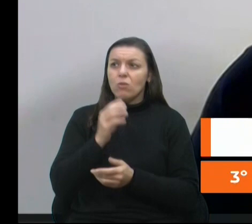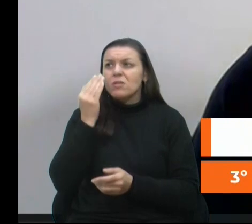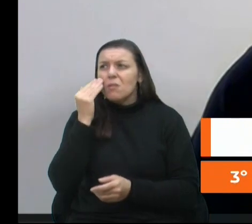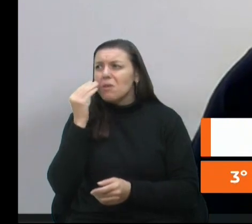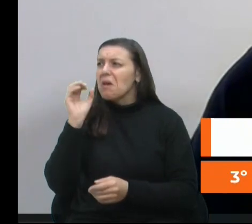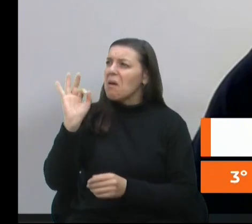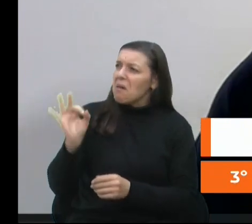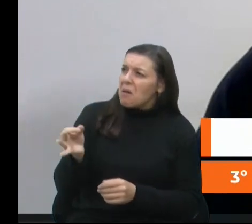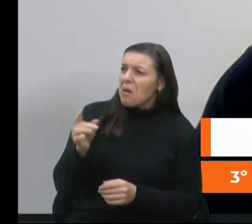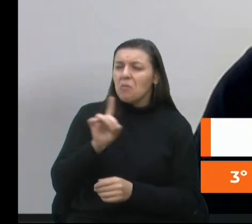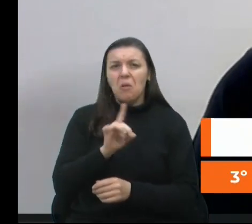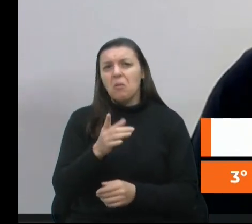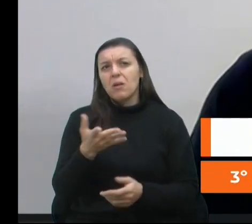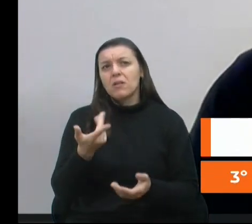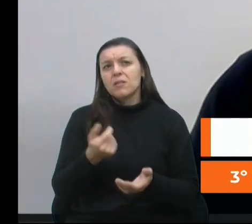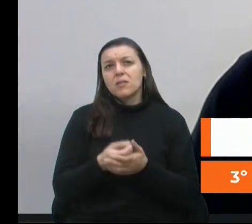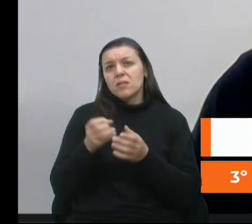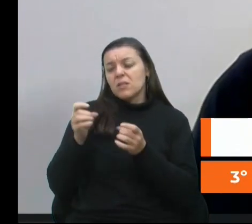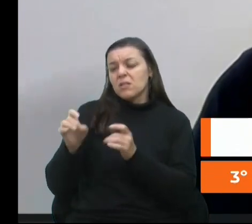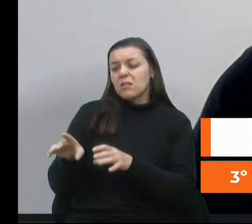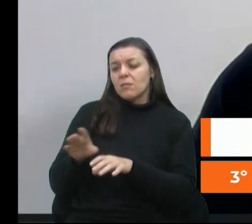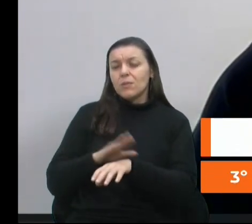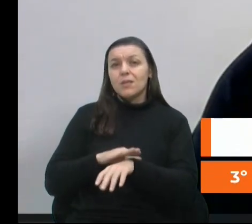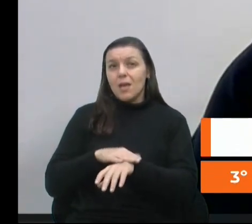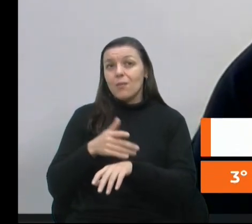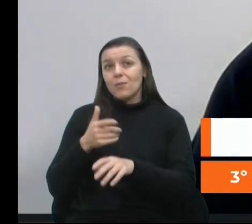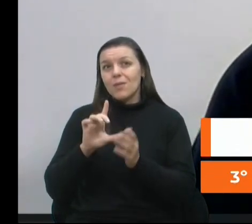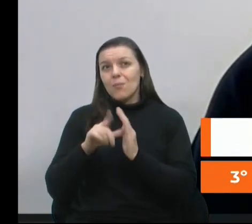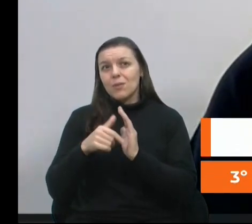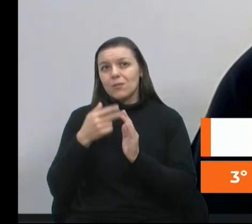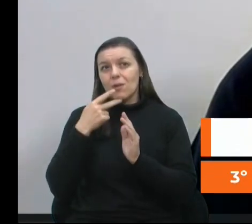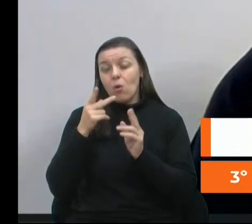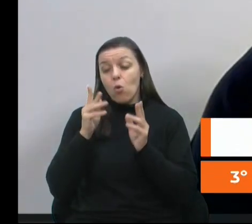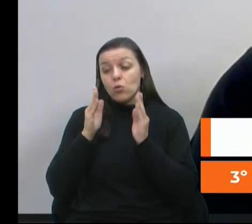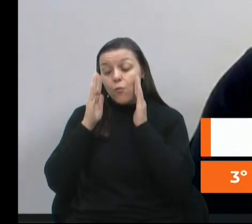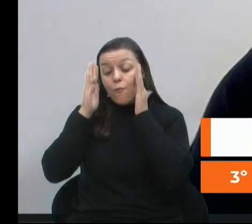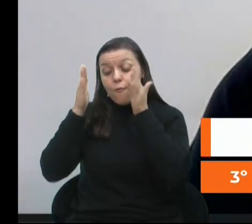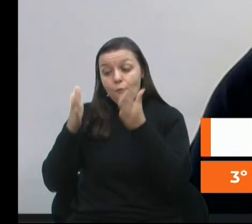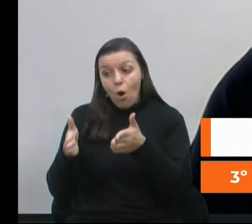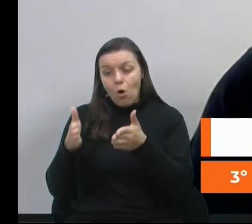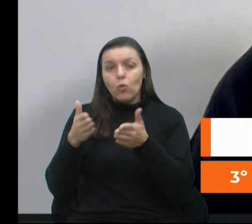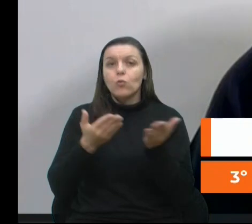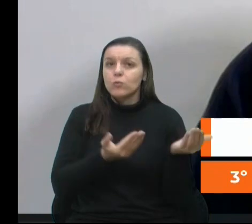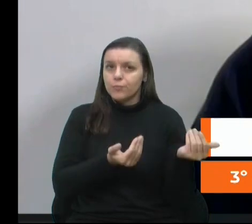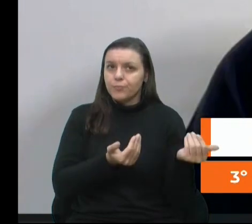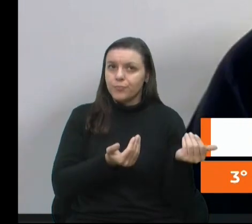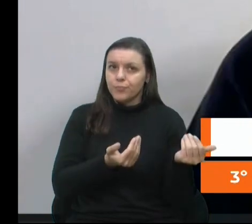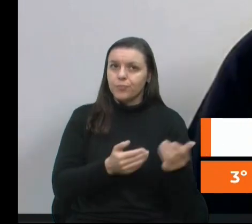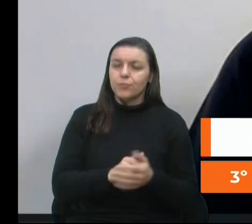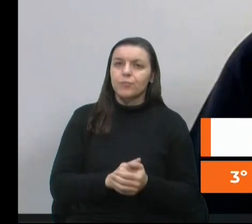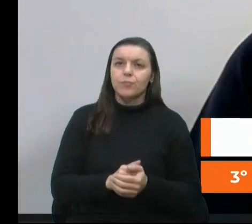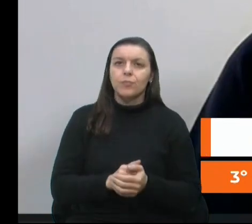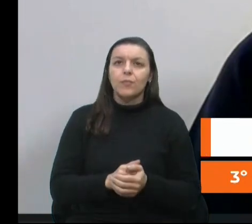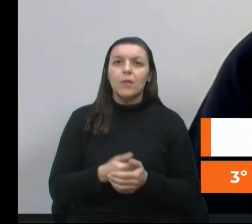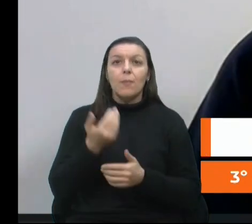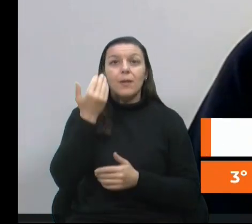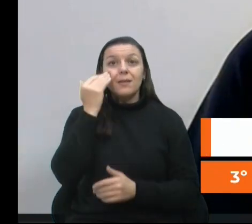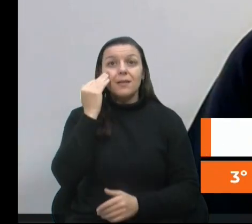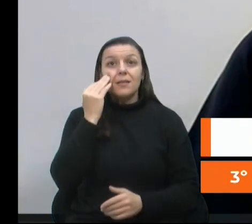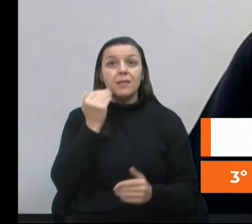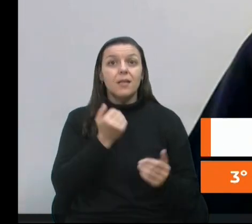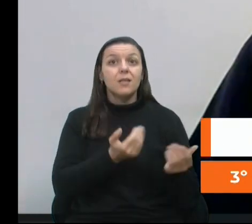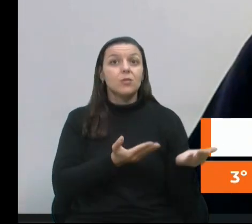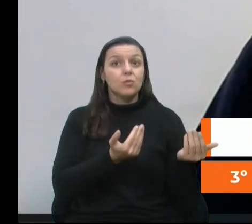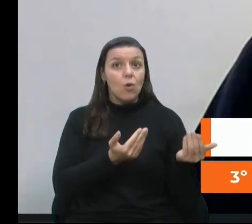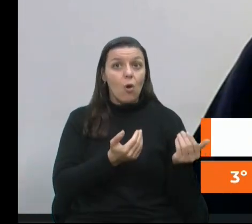se é ou se não é? Se sobrar tempo, eu falo disso depois. Mas meu foco hoje vai ser adolescentes. Para a gente poder entender o adolescente, eu vou